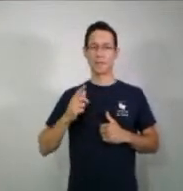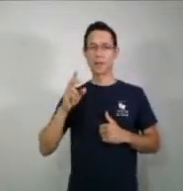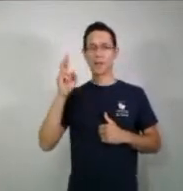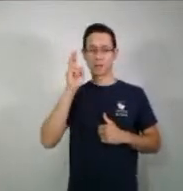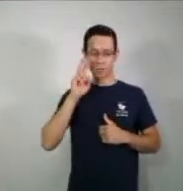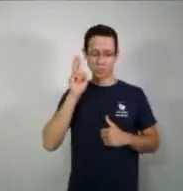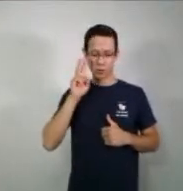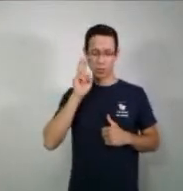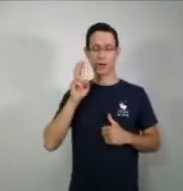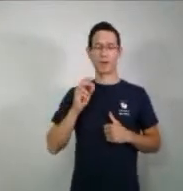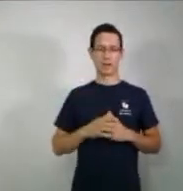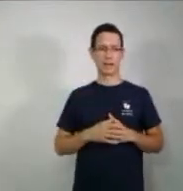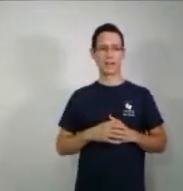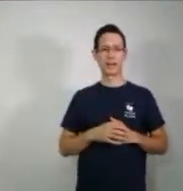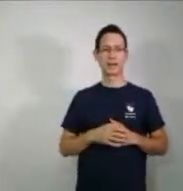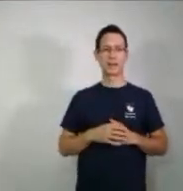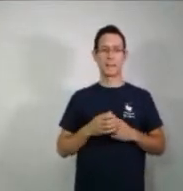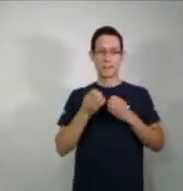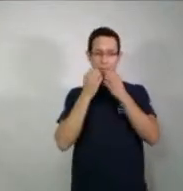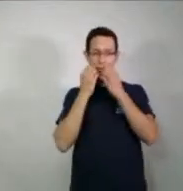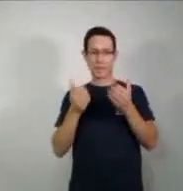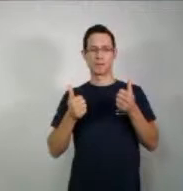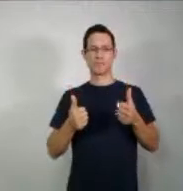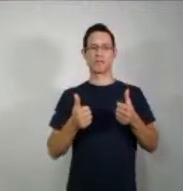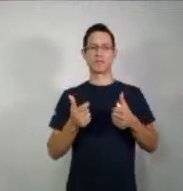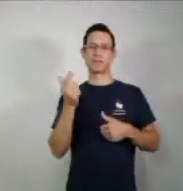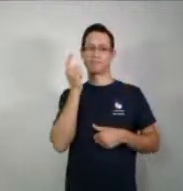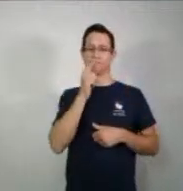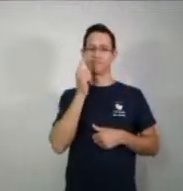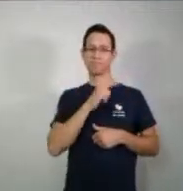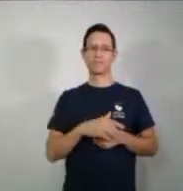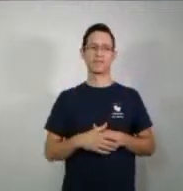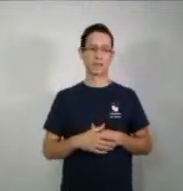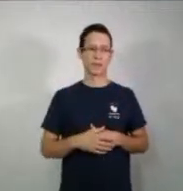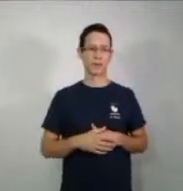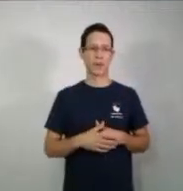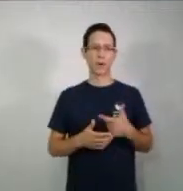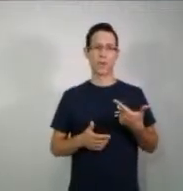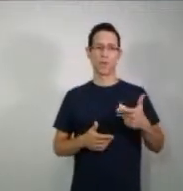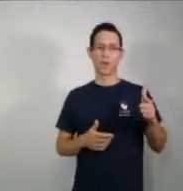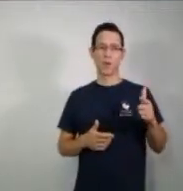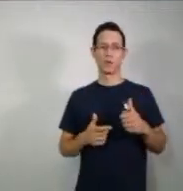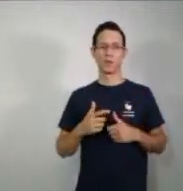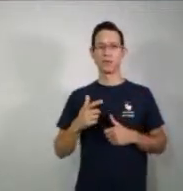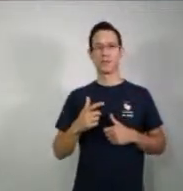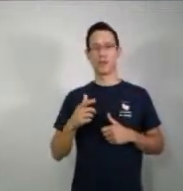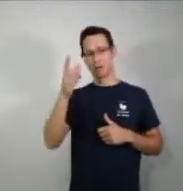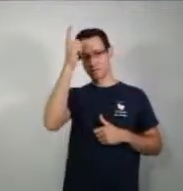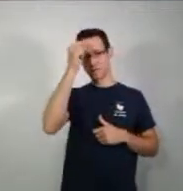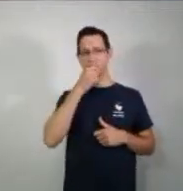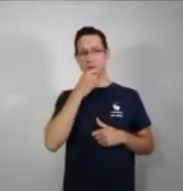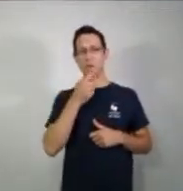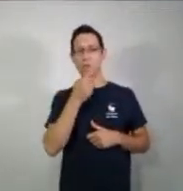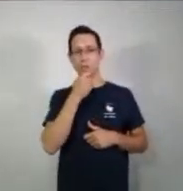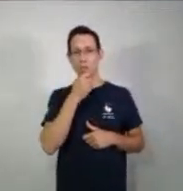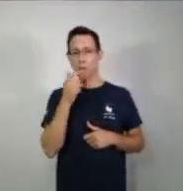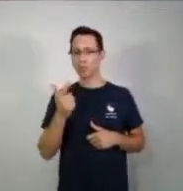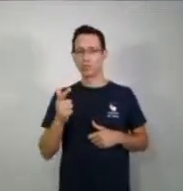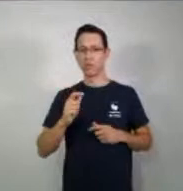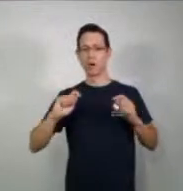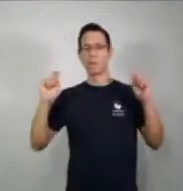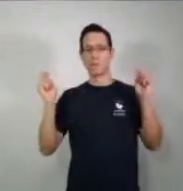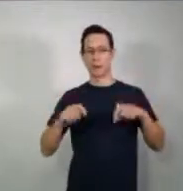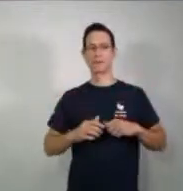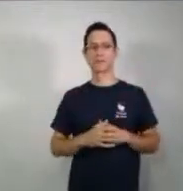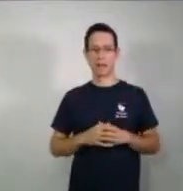um estrangeiro aqui muito bem sucedida, né? Que outros estrangeiros não tiveram, né, acho que a mesma capacidade. Eu